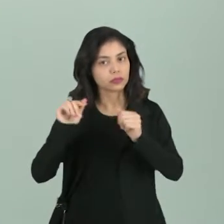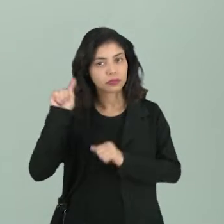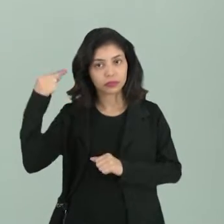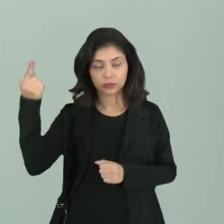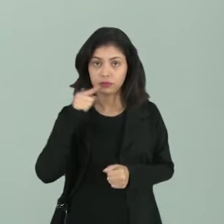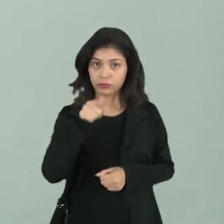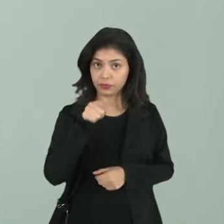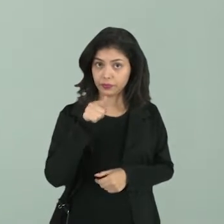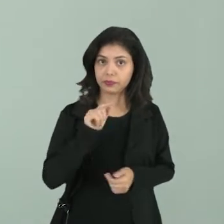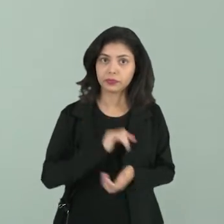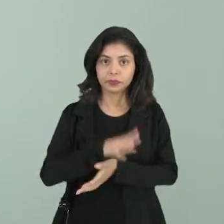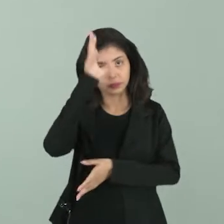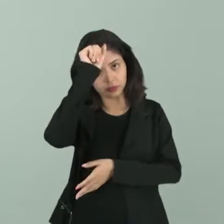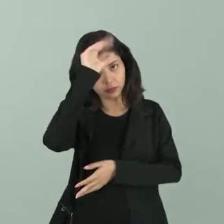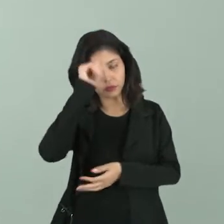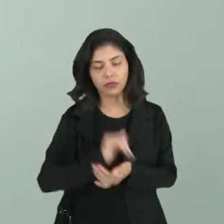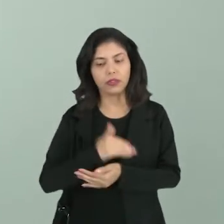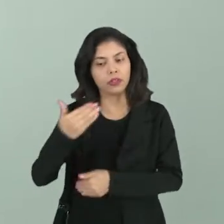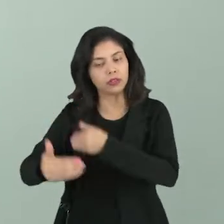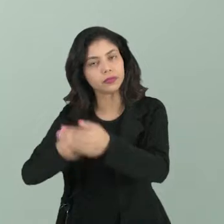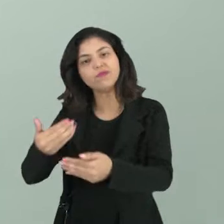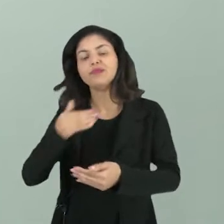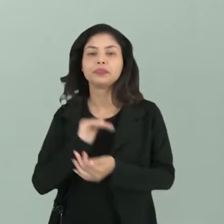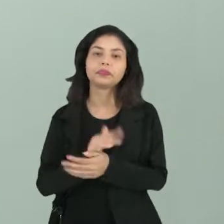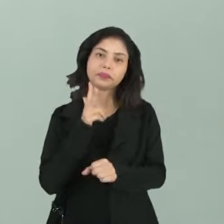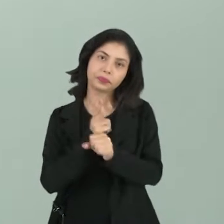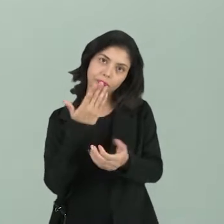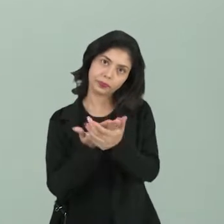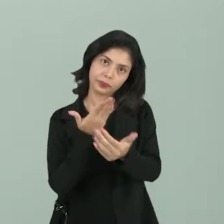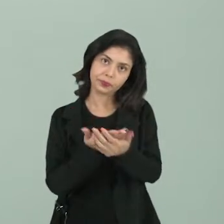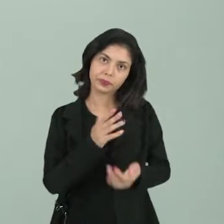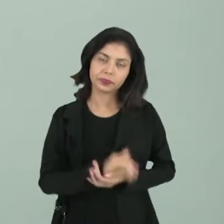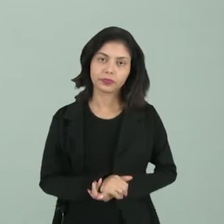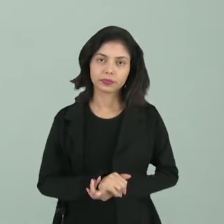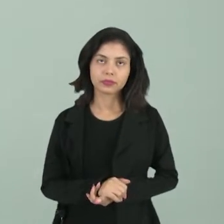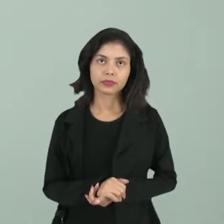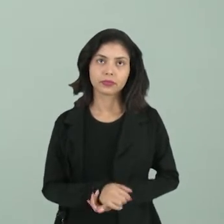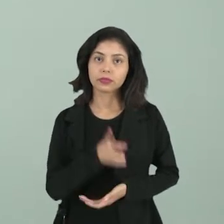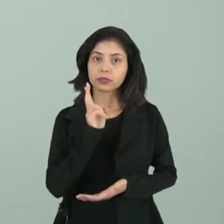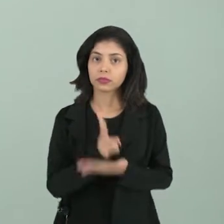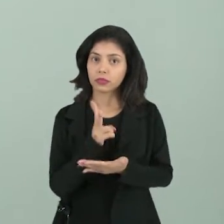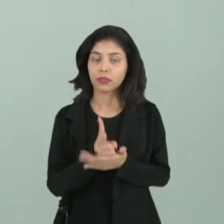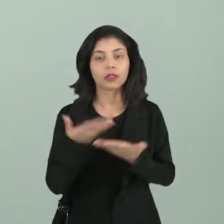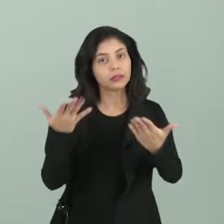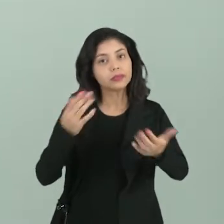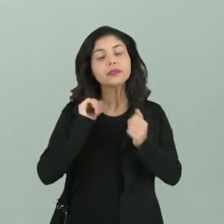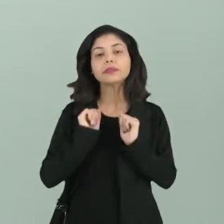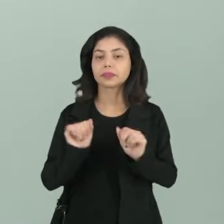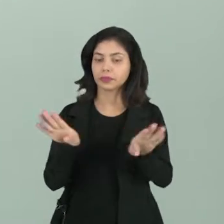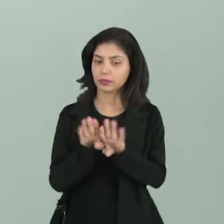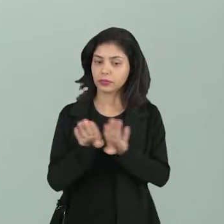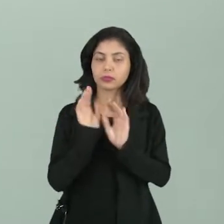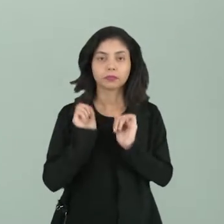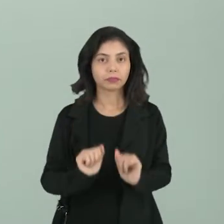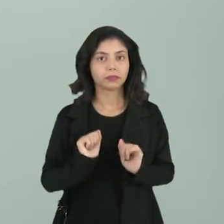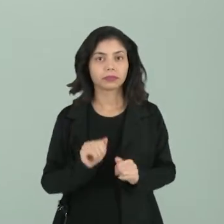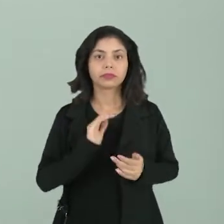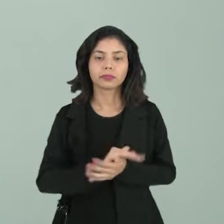aquilo que você aprender ao longo desta videoaula. Da mesma forma que você também pode